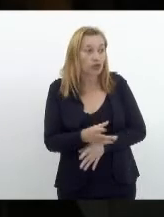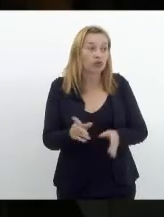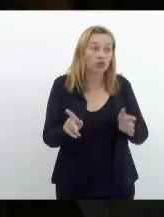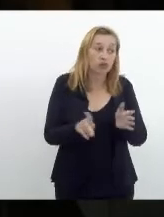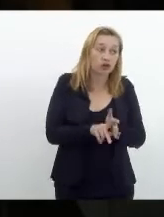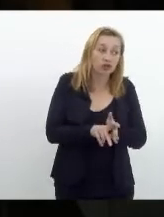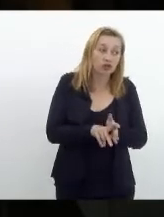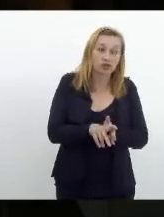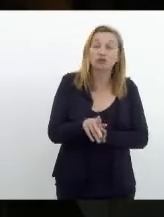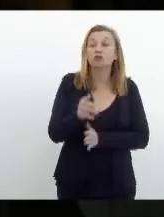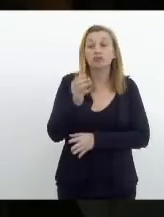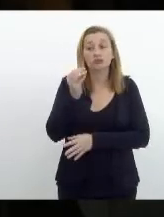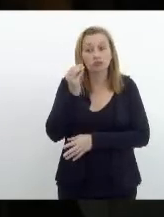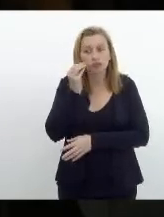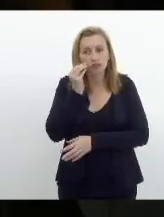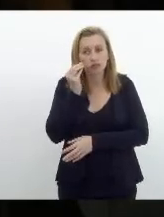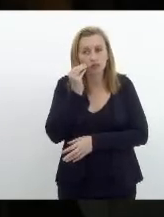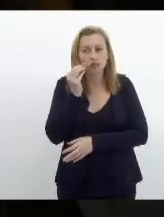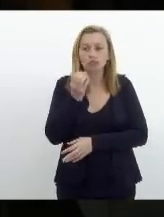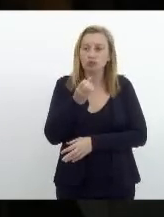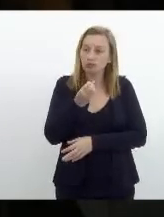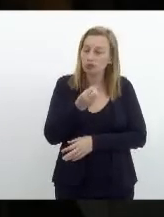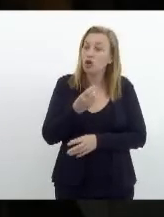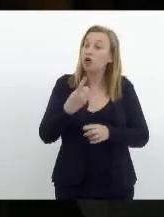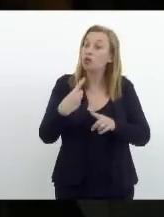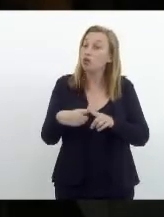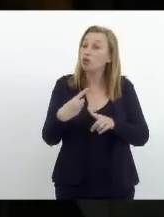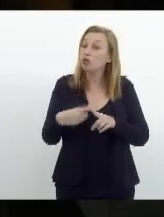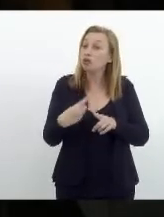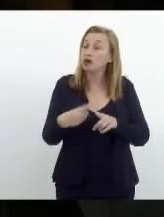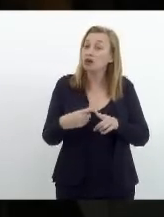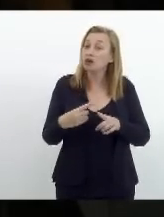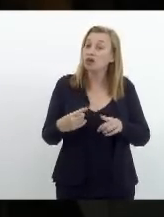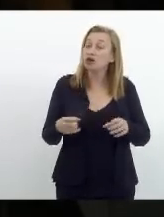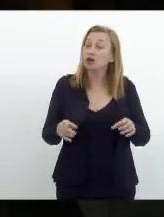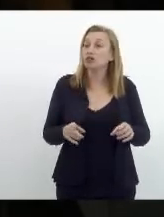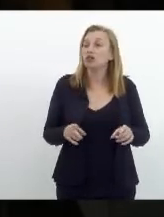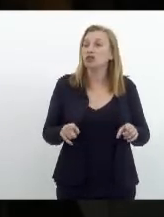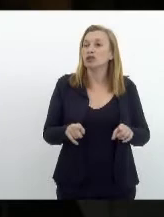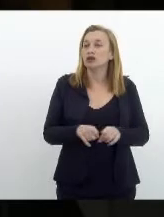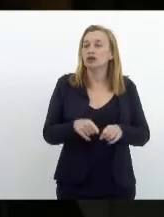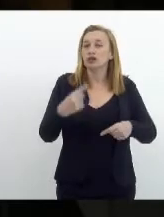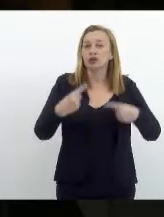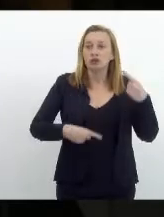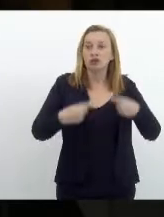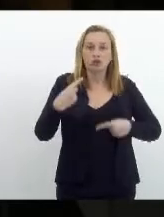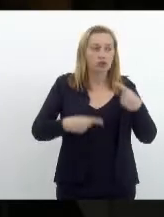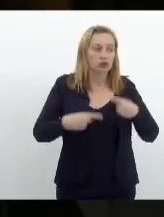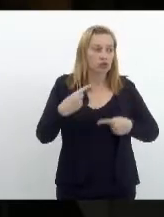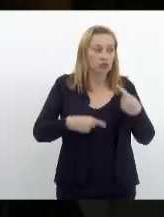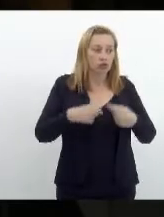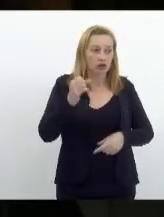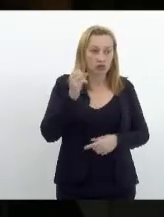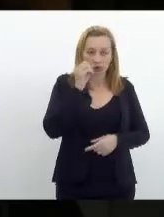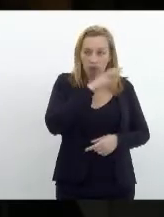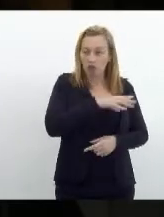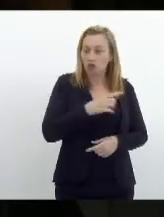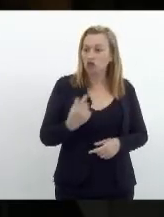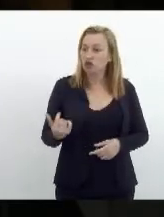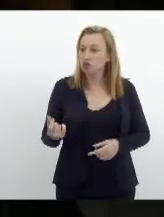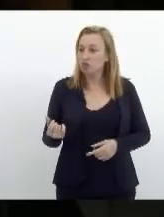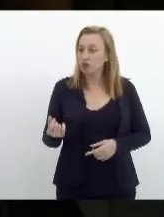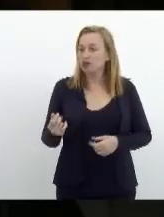é oportuno, porque bota também em xeque a política abusiva de preços